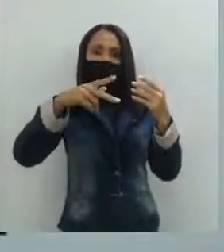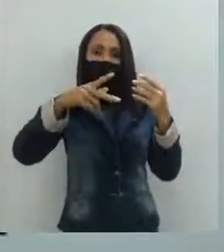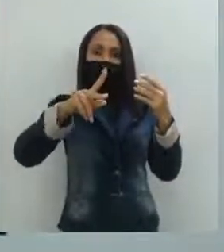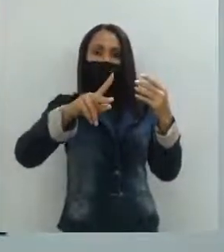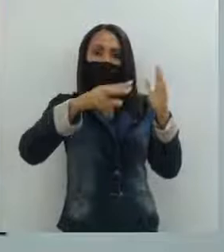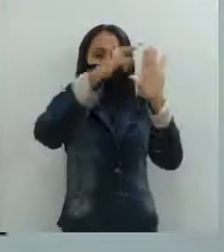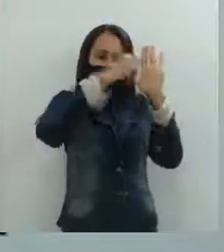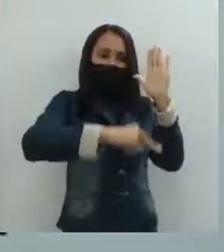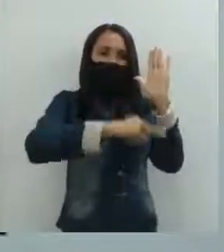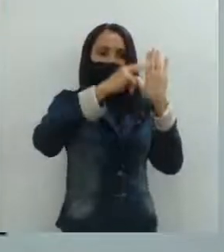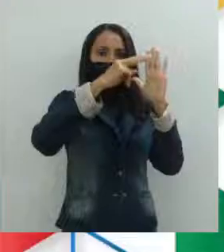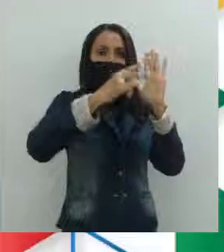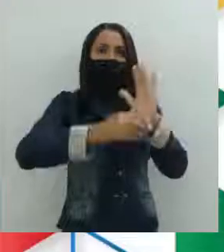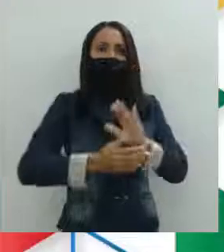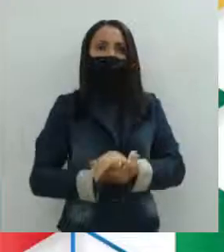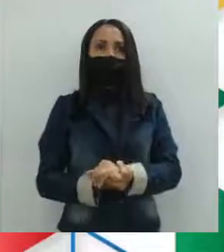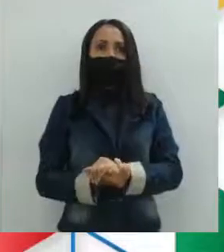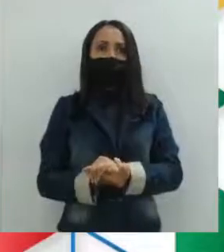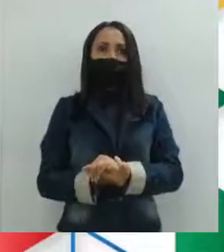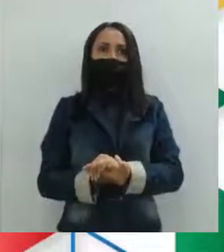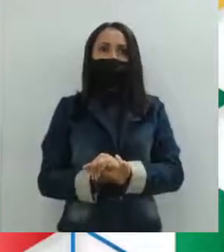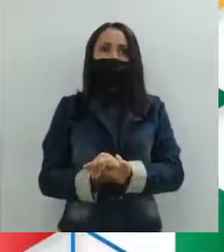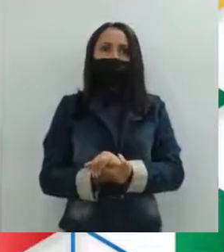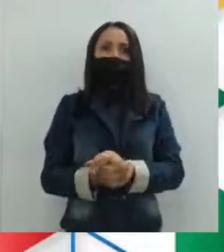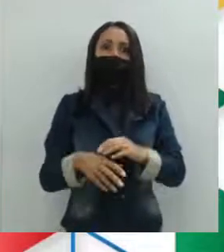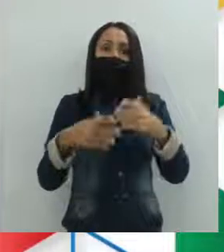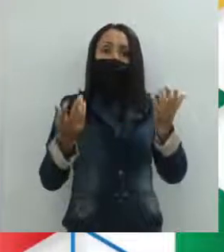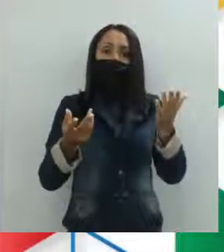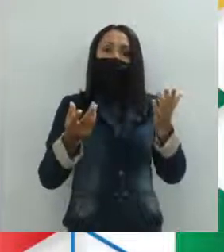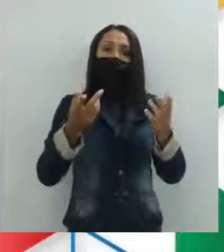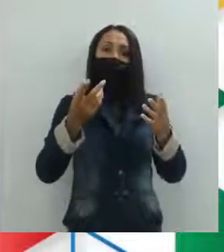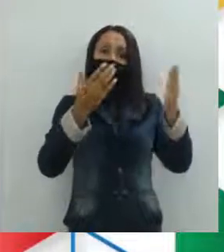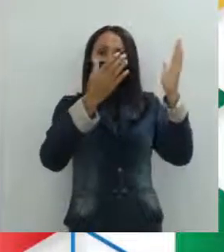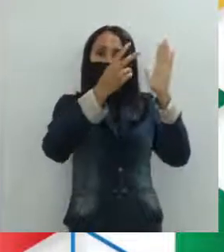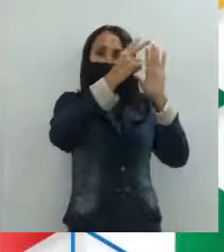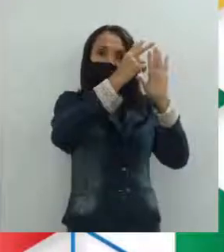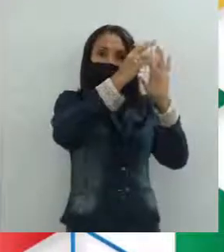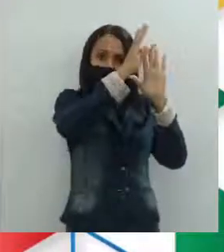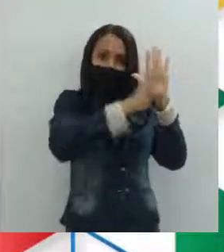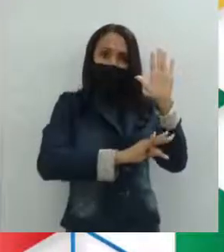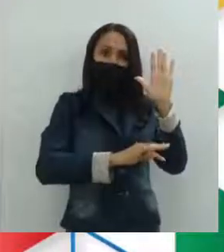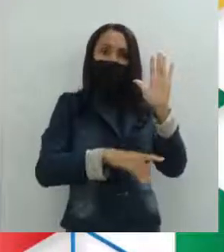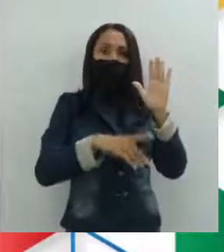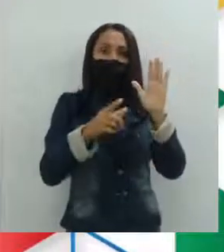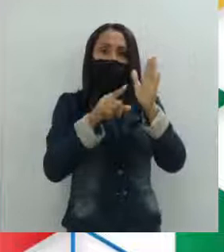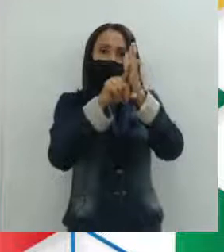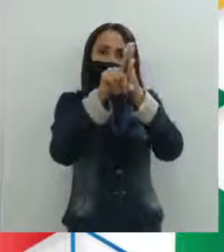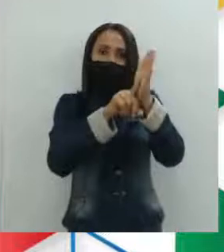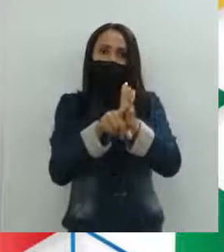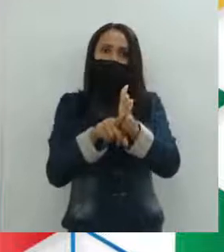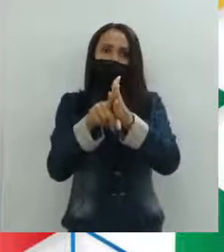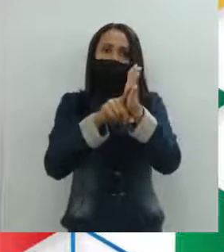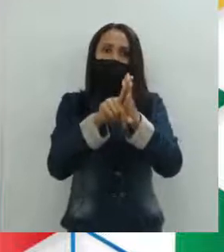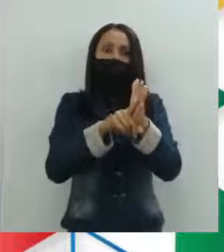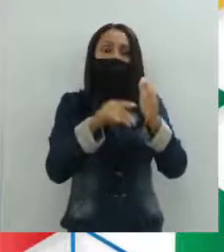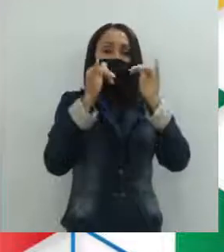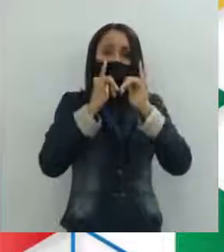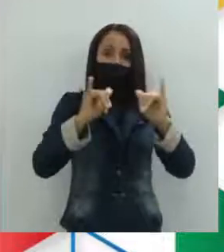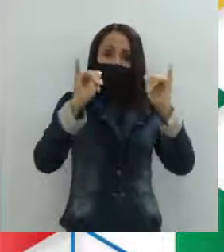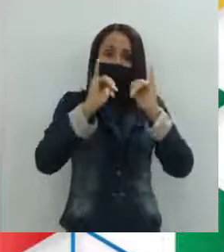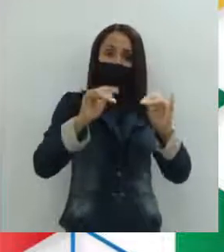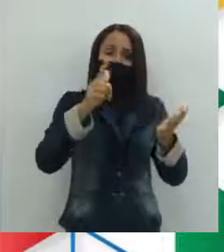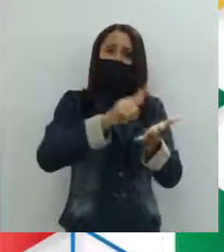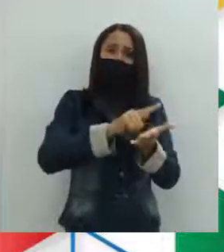uma vez, trago aqui, certo, o texto. Vejam só, a atividade. Pesquise e recorte uma notícia de